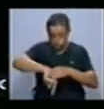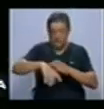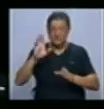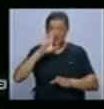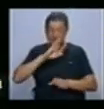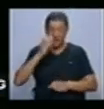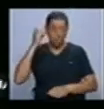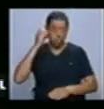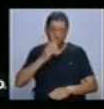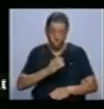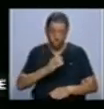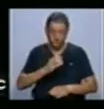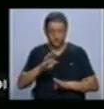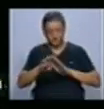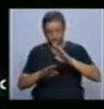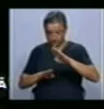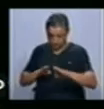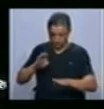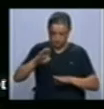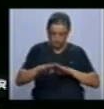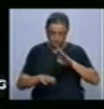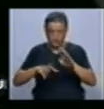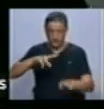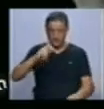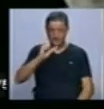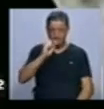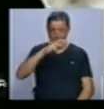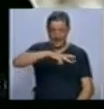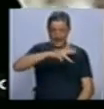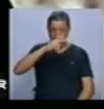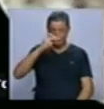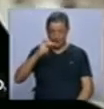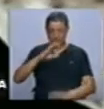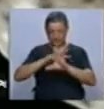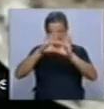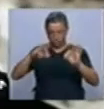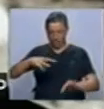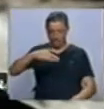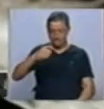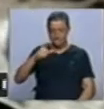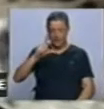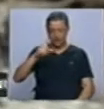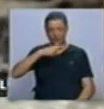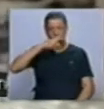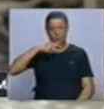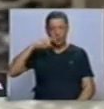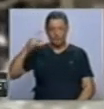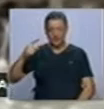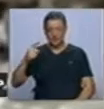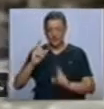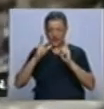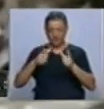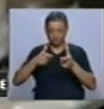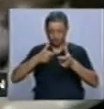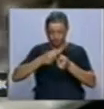devagarinho, eles afundam. Ou seja, o magma, que se comporta mais como mel, como pasta de dentes, quando é apertado, ao